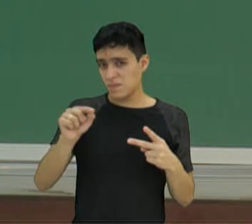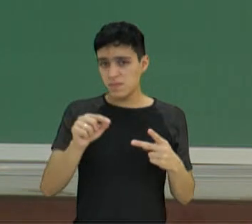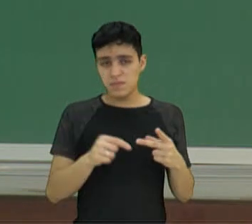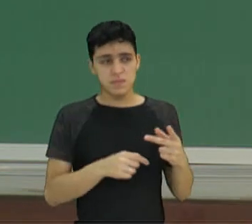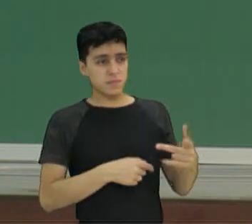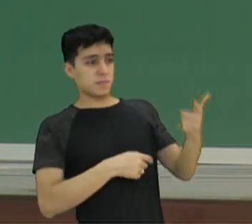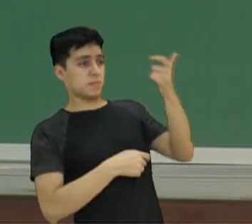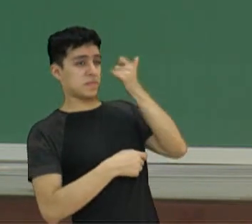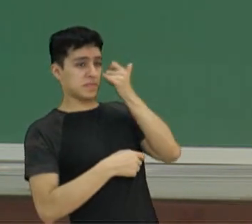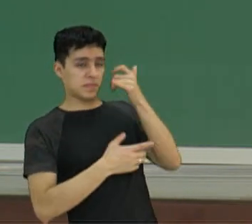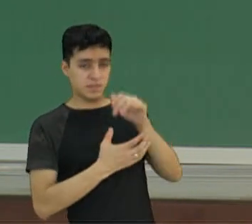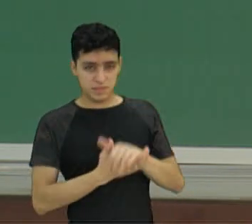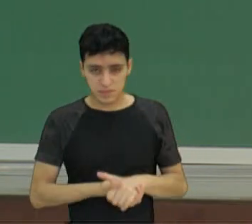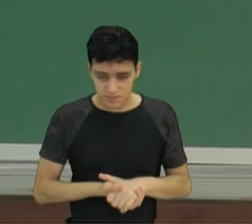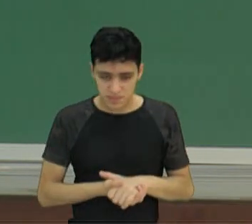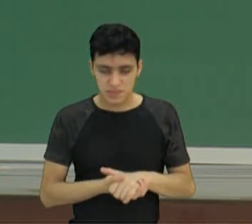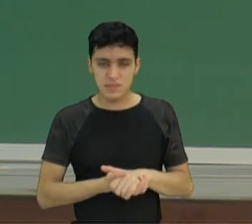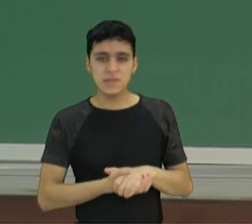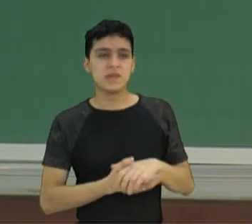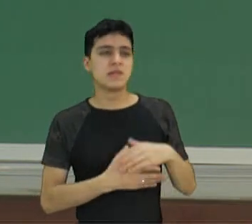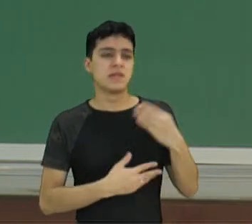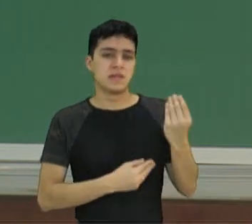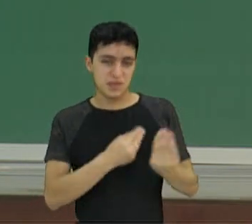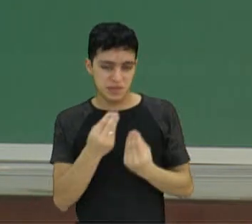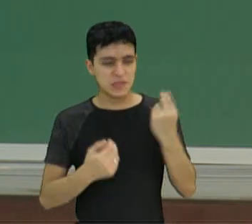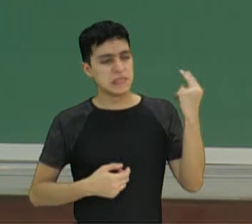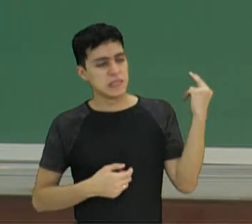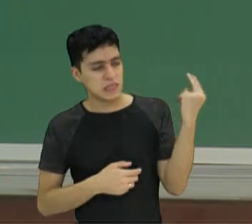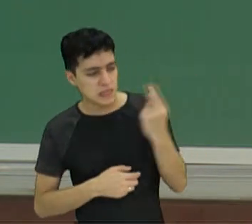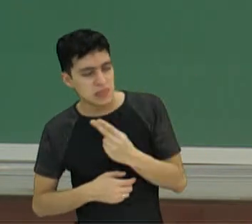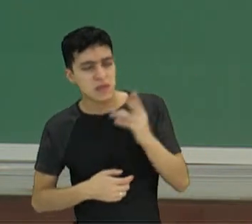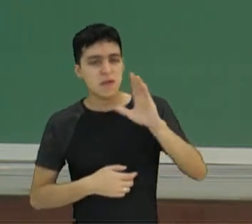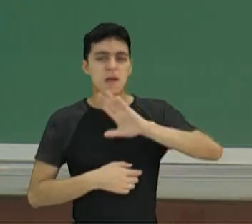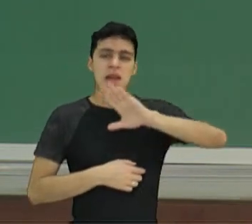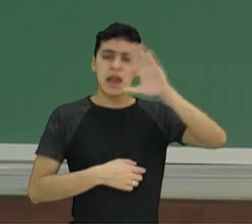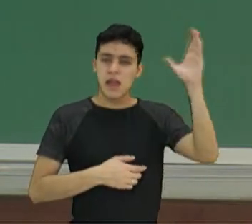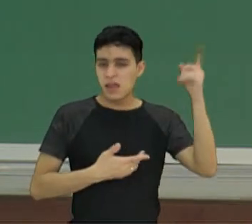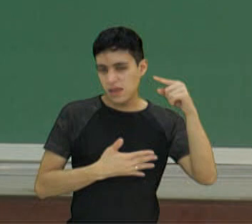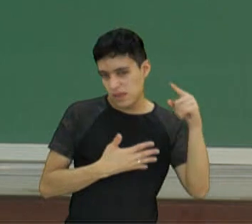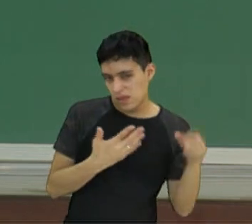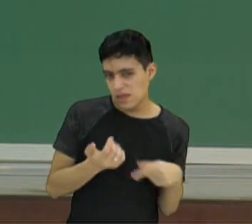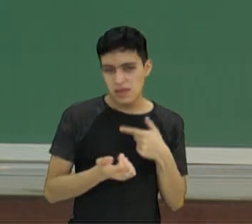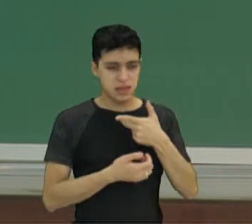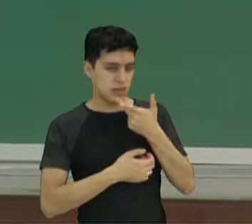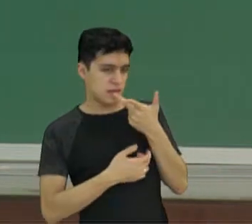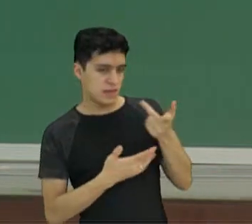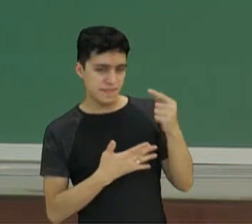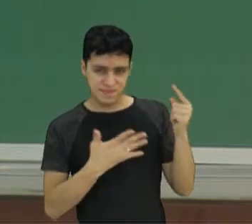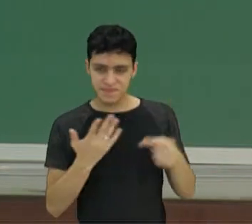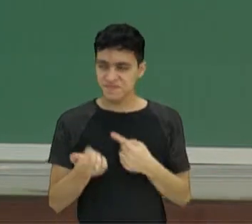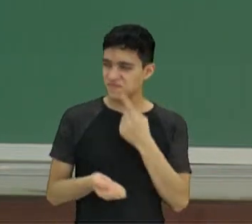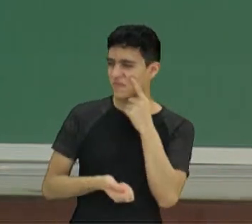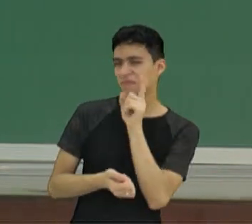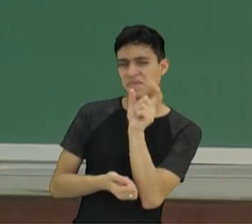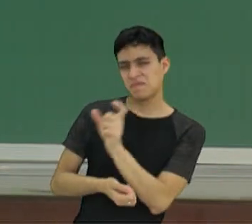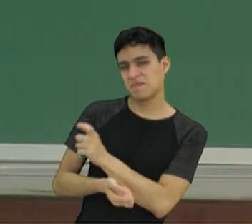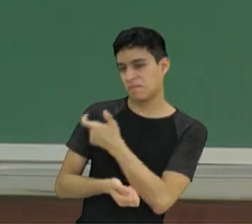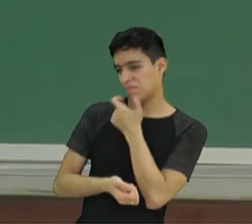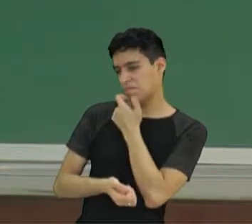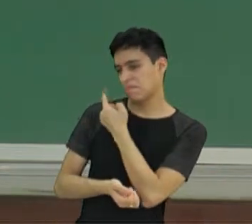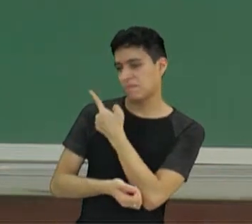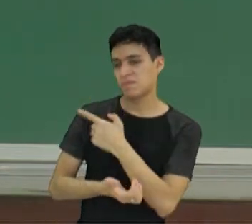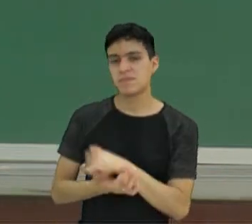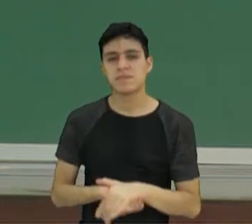recebendo a ligação. Hi, hello, this is fulano. Hi, hello, fulano speaking. É fulano que está falando, tá